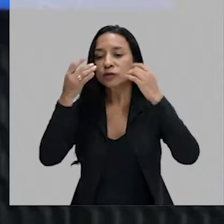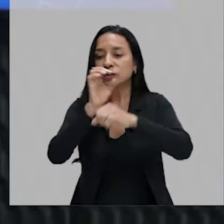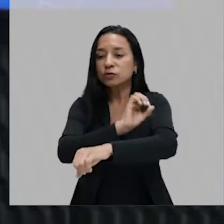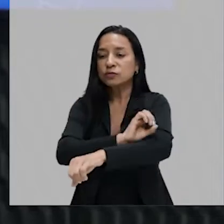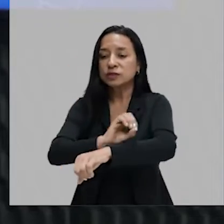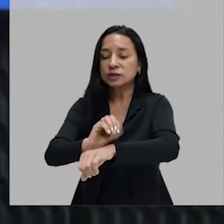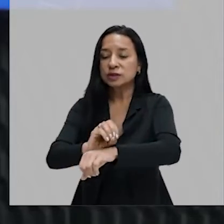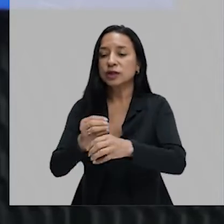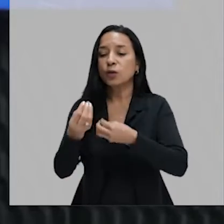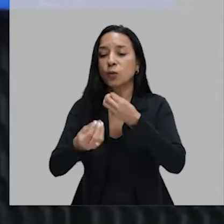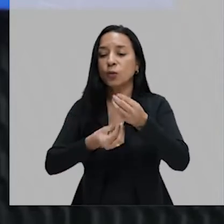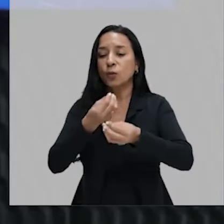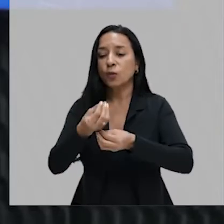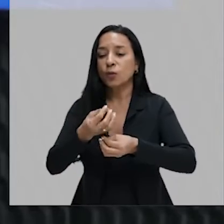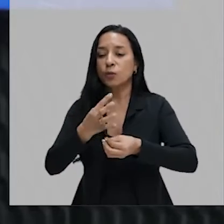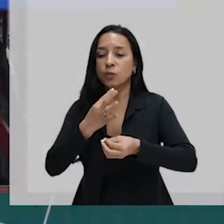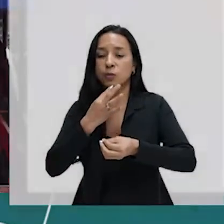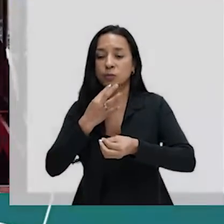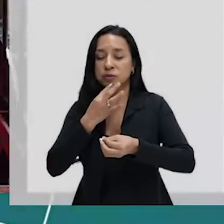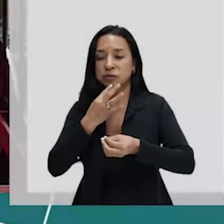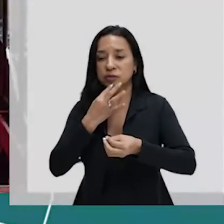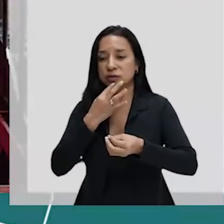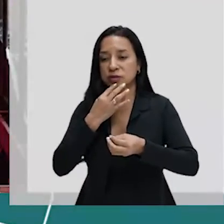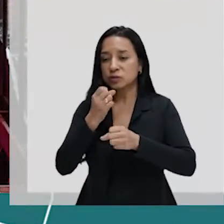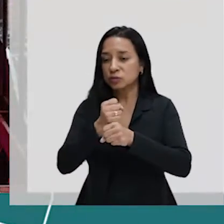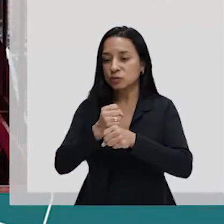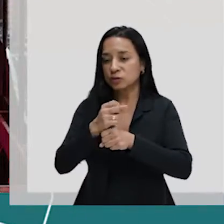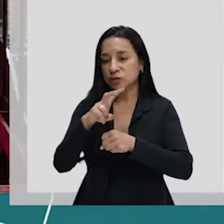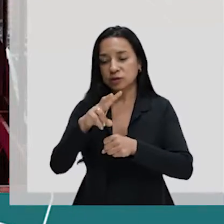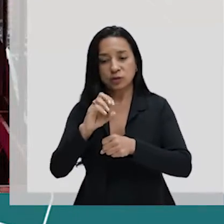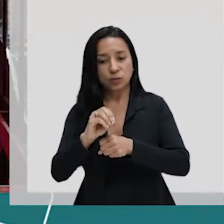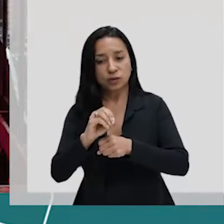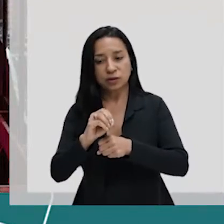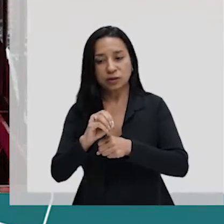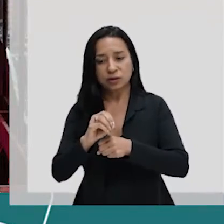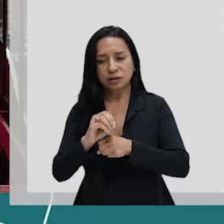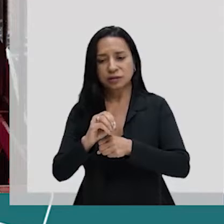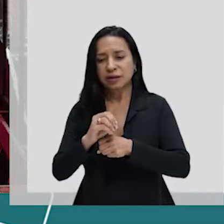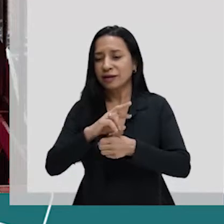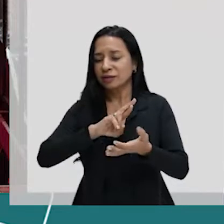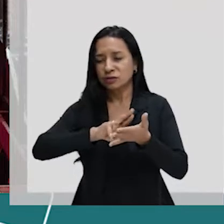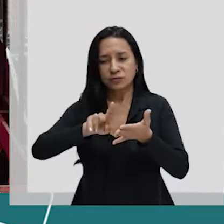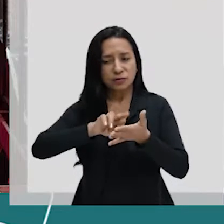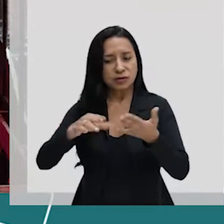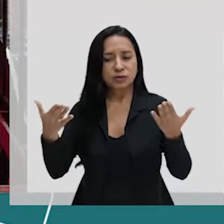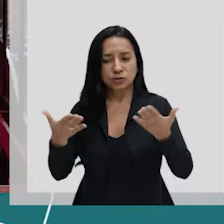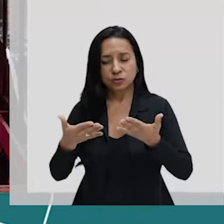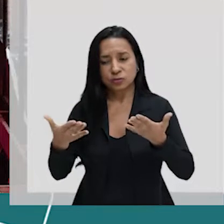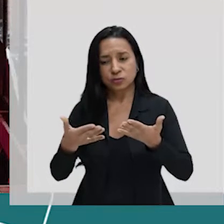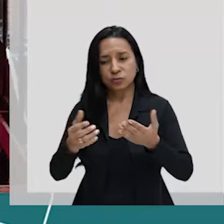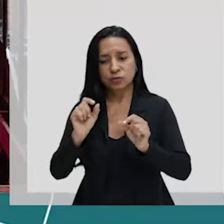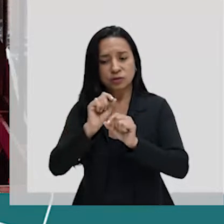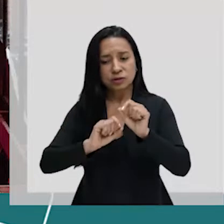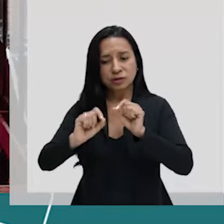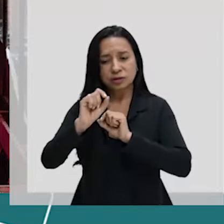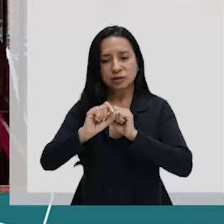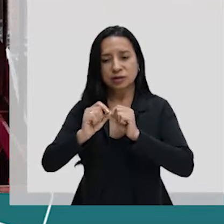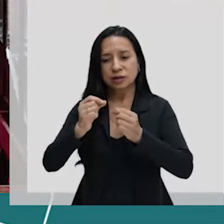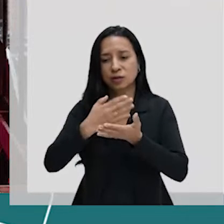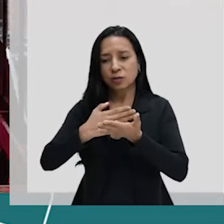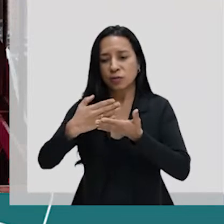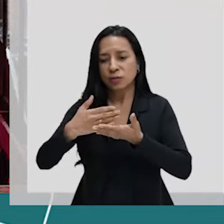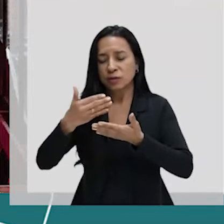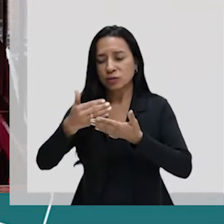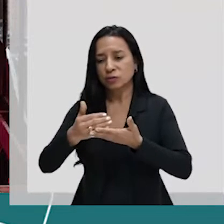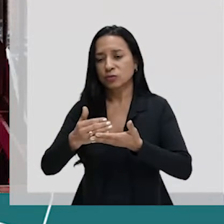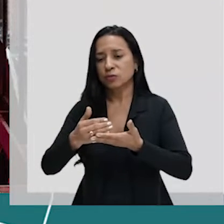nos anos 50, não é o mesmo teatro oficina que ainda existe hoje, até porque quem tomou conta do espaço e do